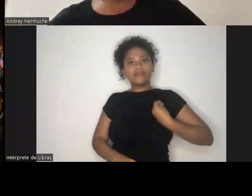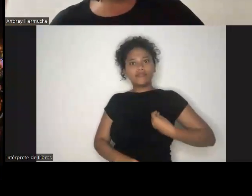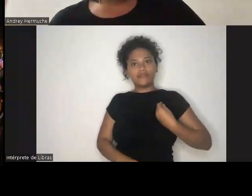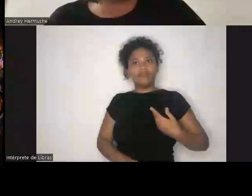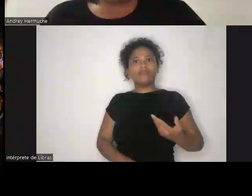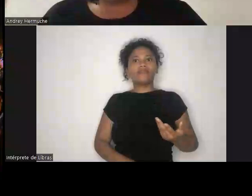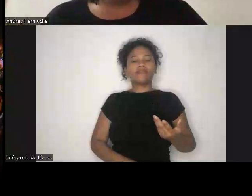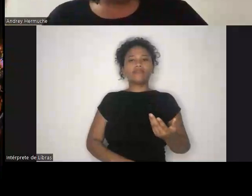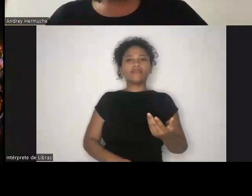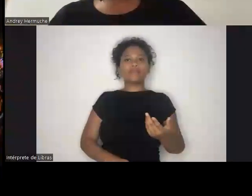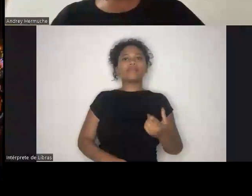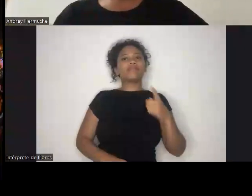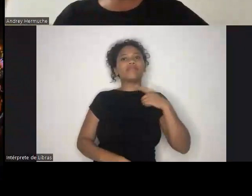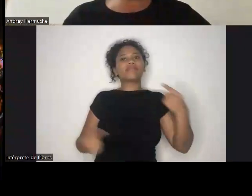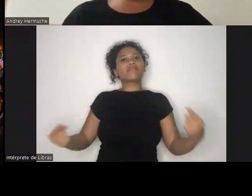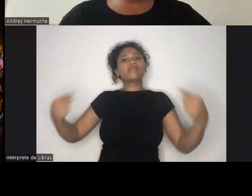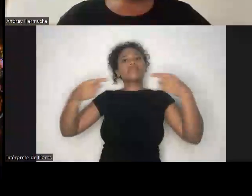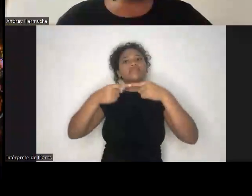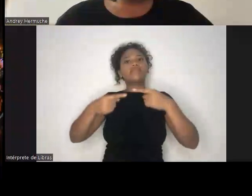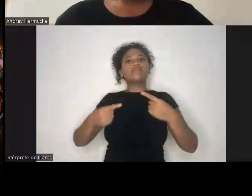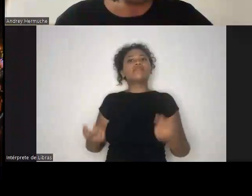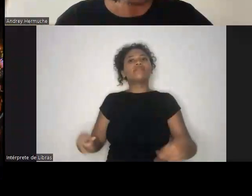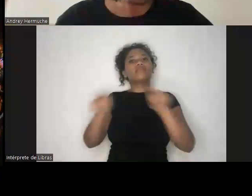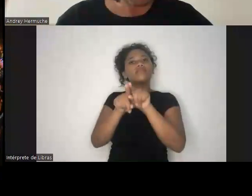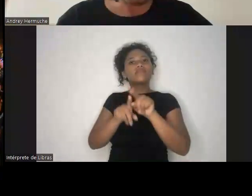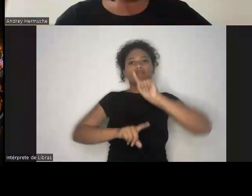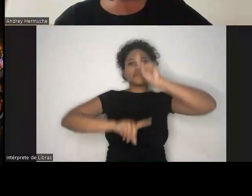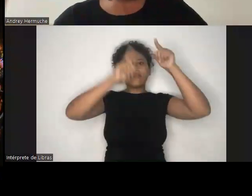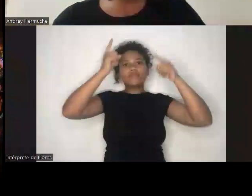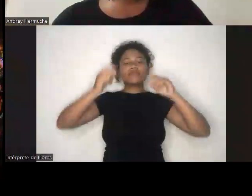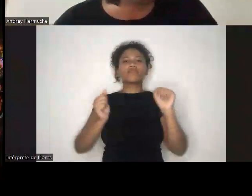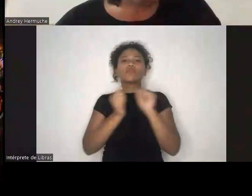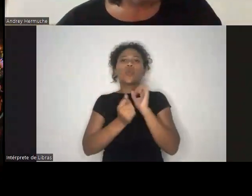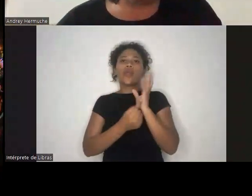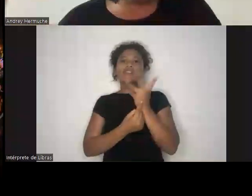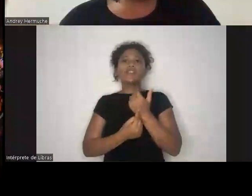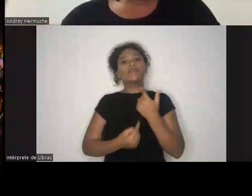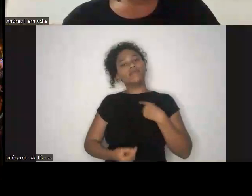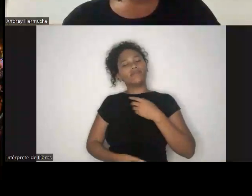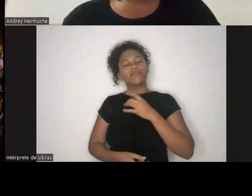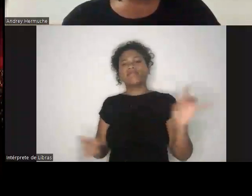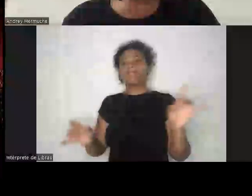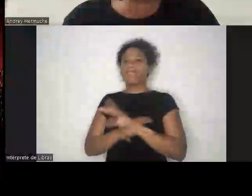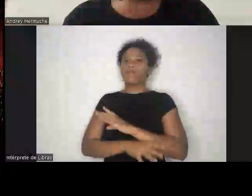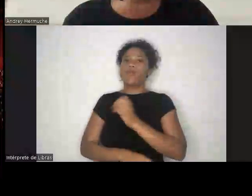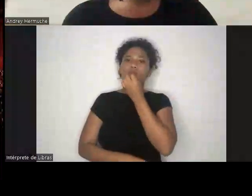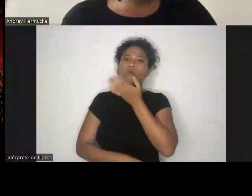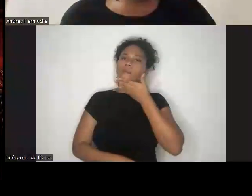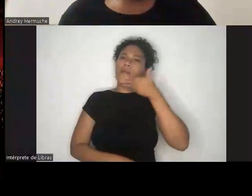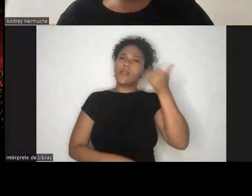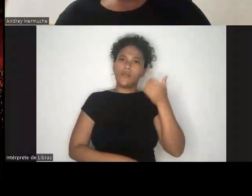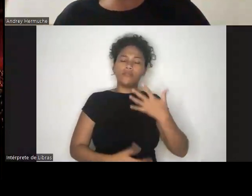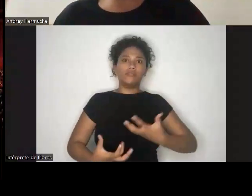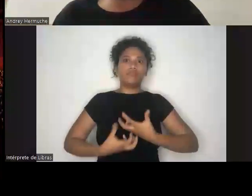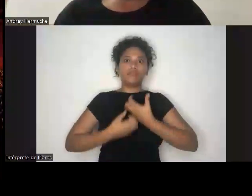plataforma de cocriação com todos esses artistas e o resultado Fica muito melhor né o resultado ele surpreende